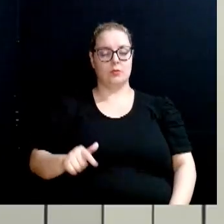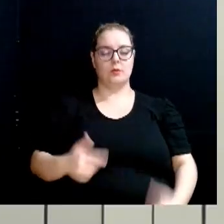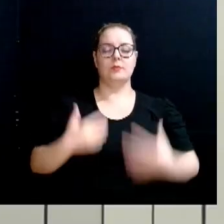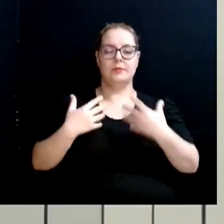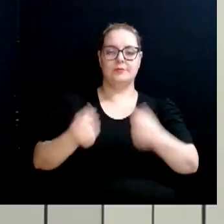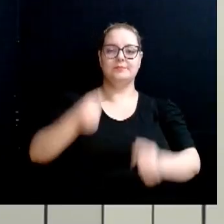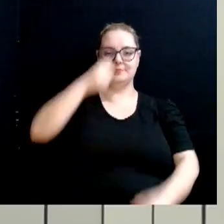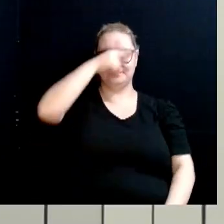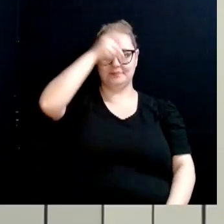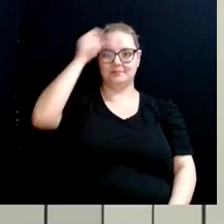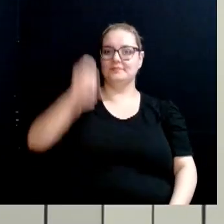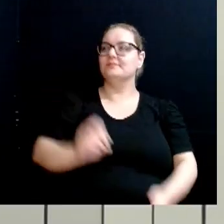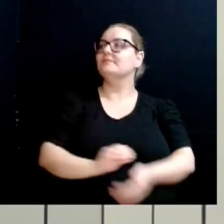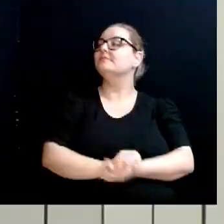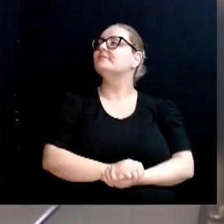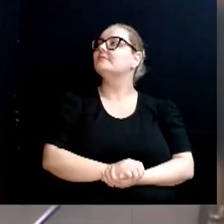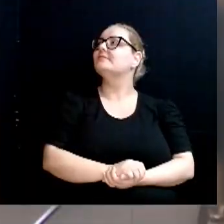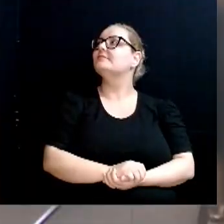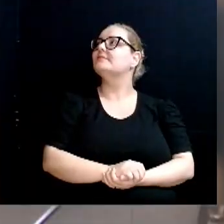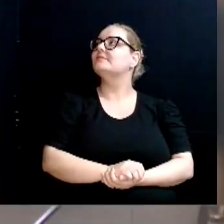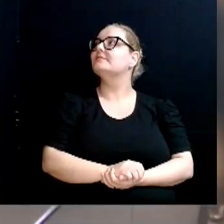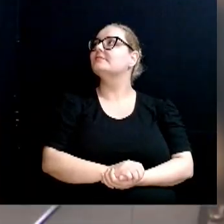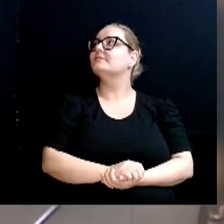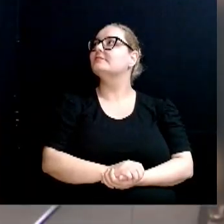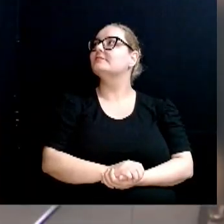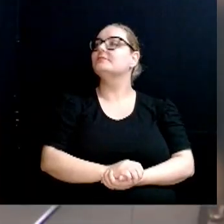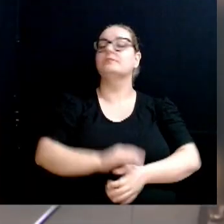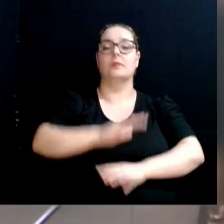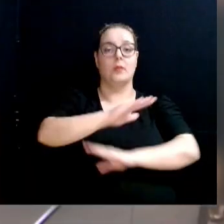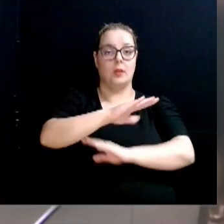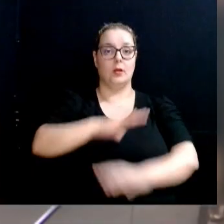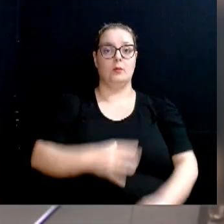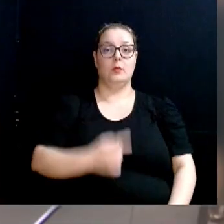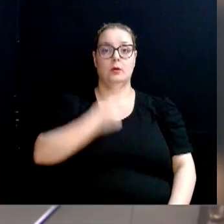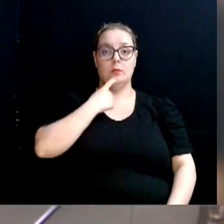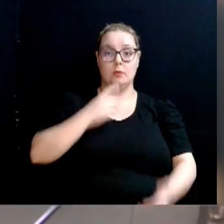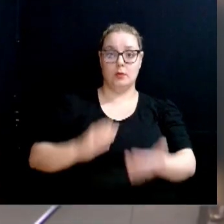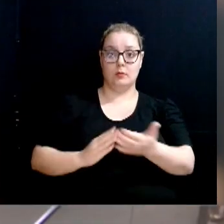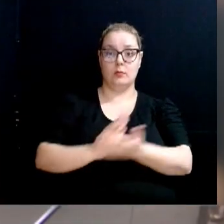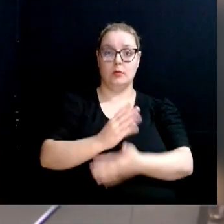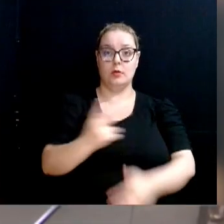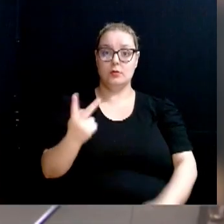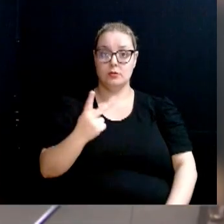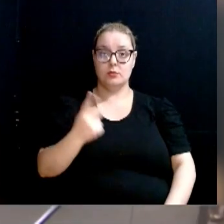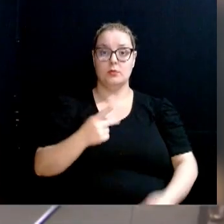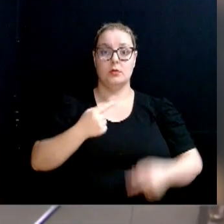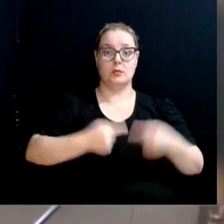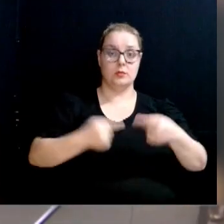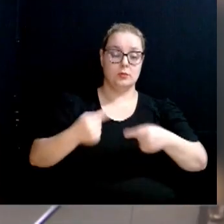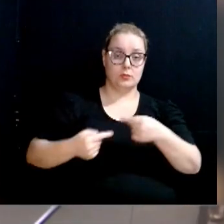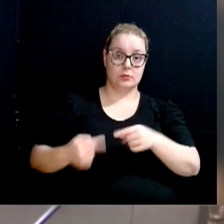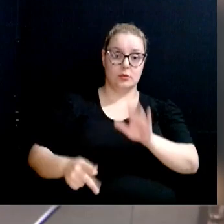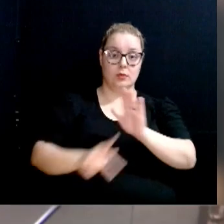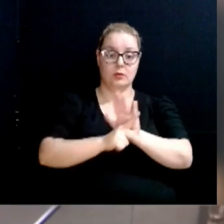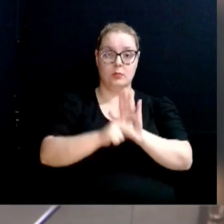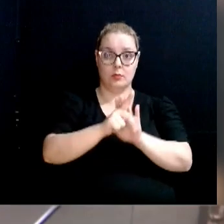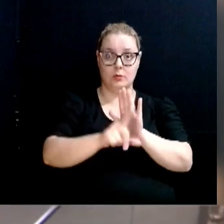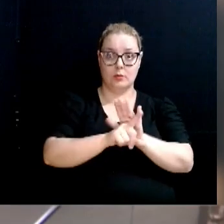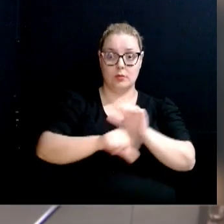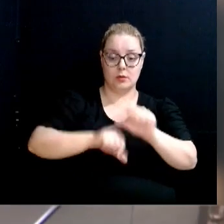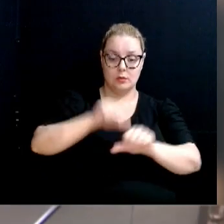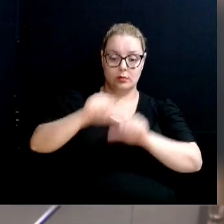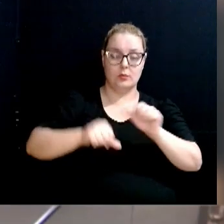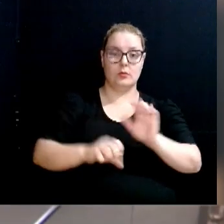prefeito. A Câmara de Campinas aprovou em segunda discussão o projeto de lei que altera o Estatuto